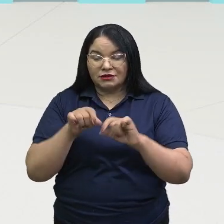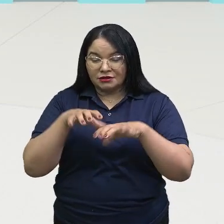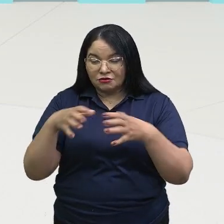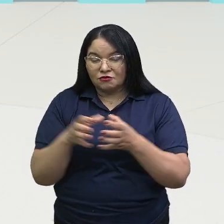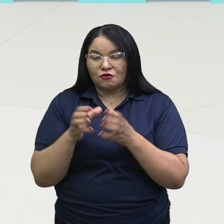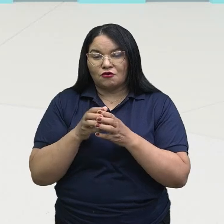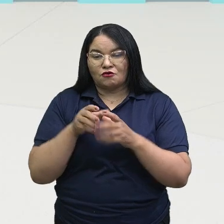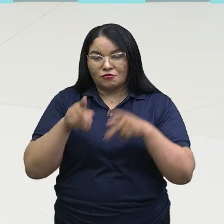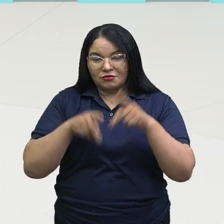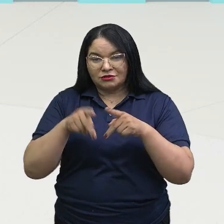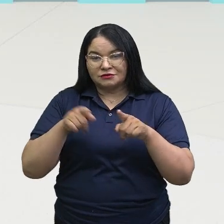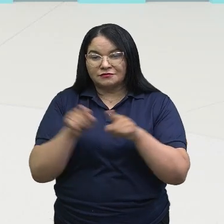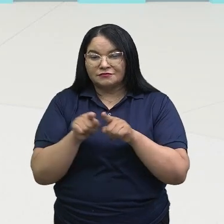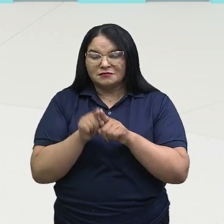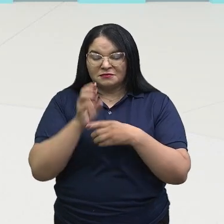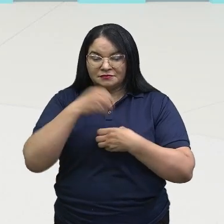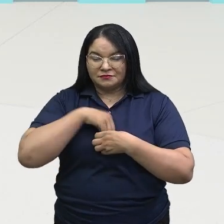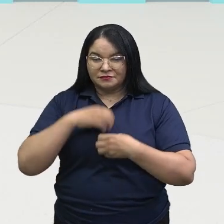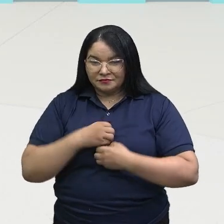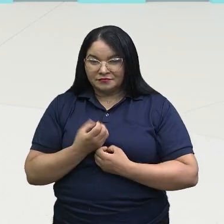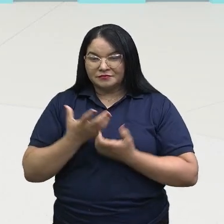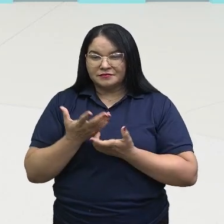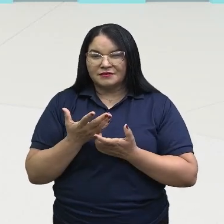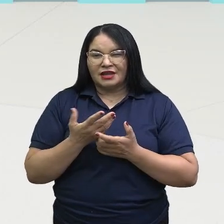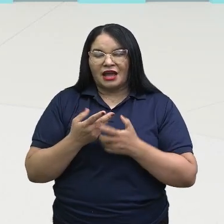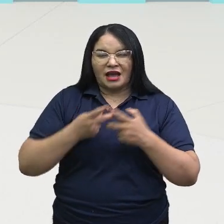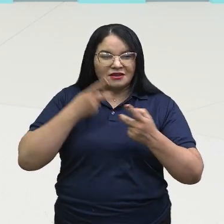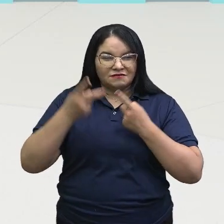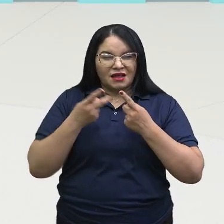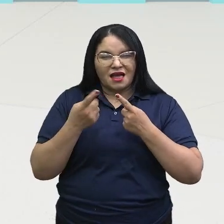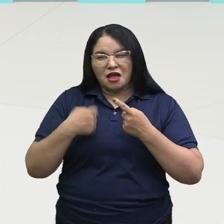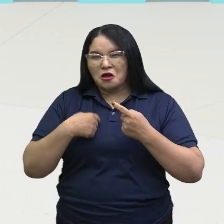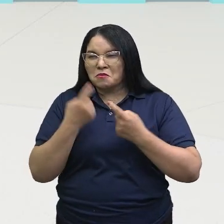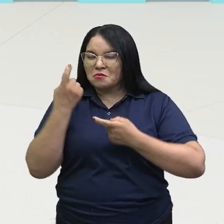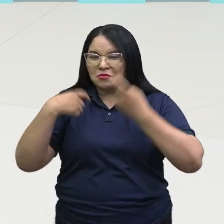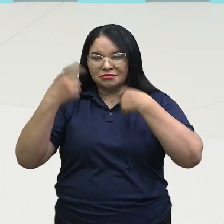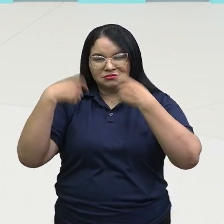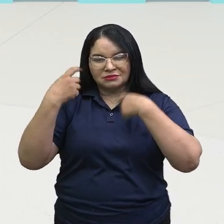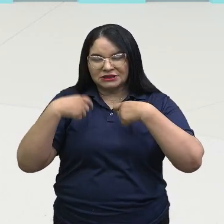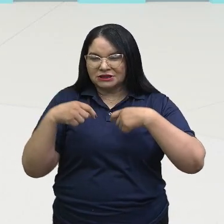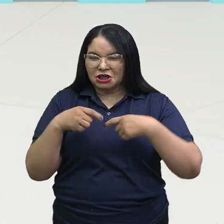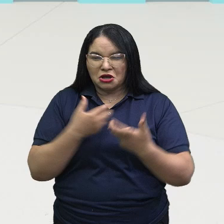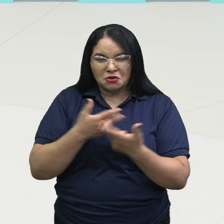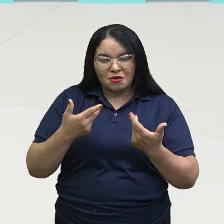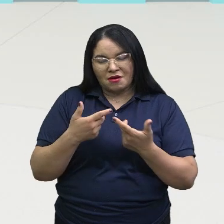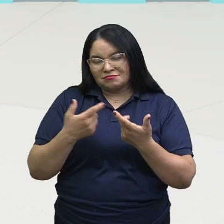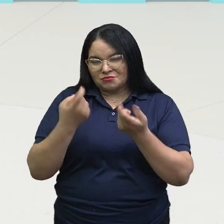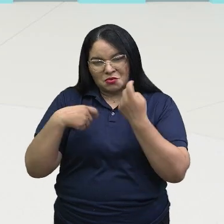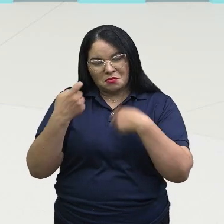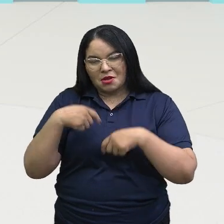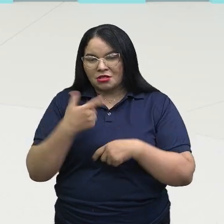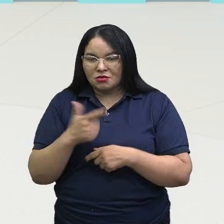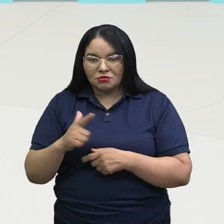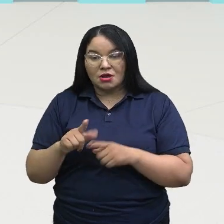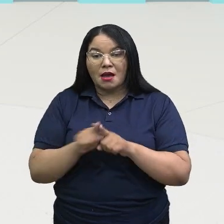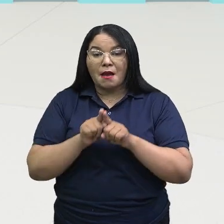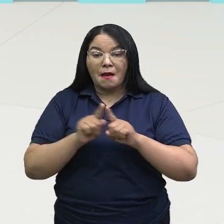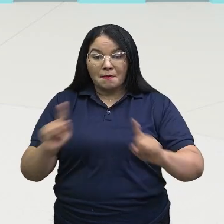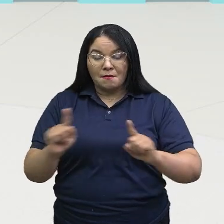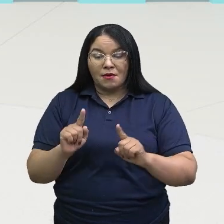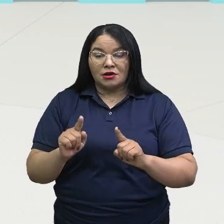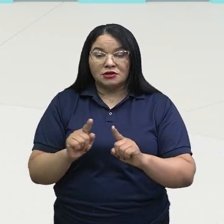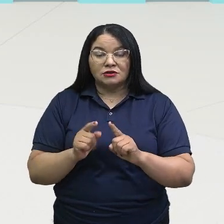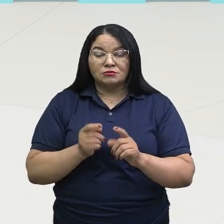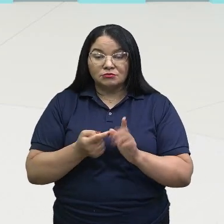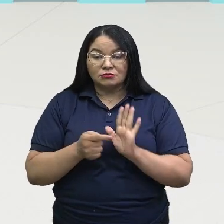E o parnasianismo meio que vai sair da caixa. Eu não quero me preocupar com a realidade, não. Eu não quero me preocupar com isso. Eu quero mostrar o quanto